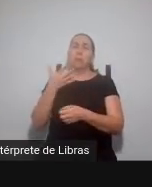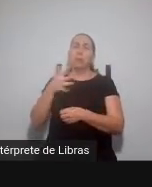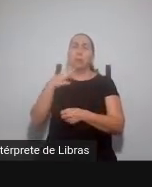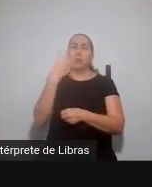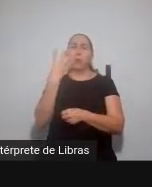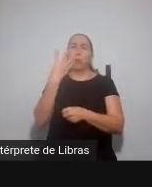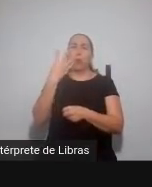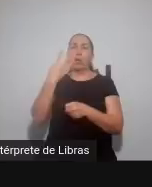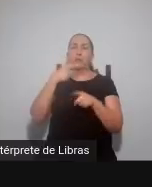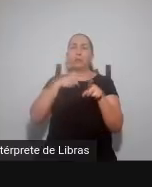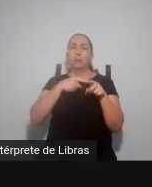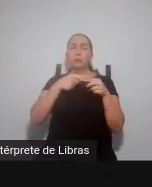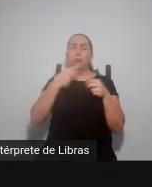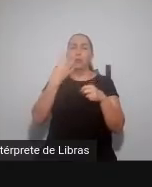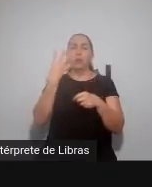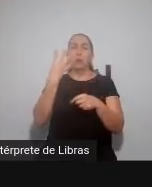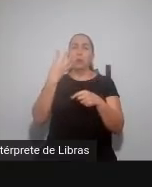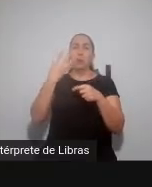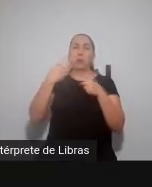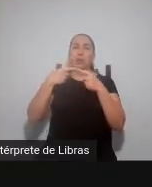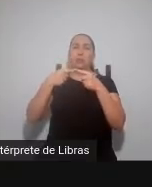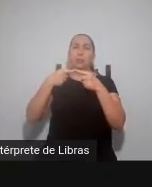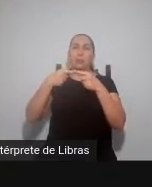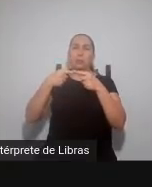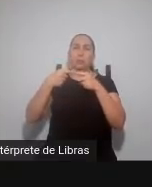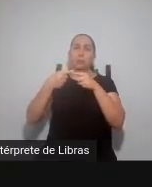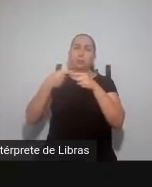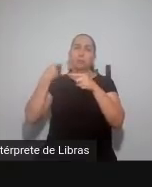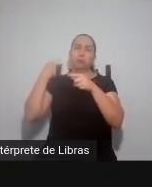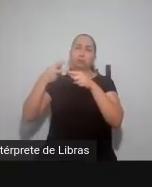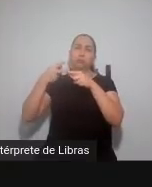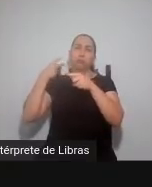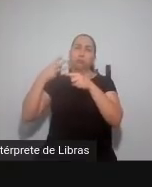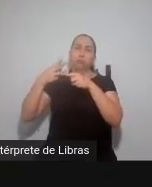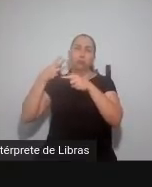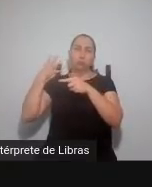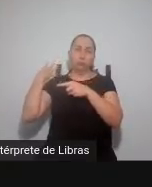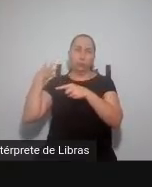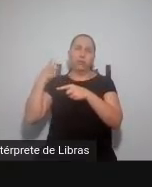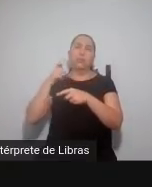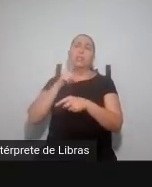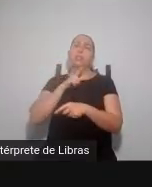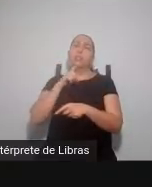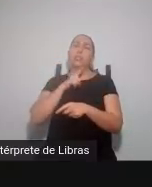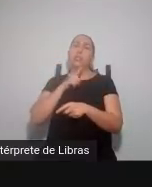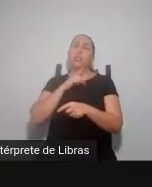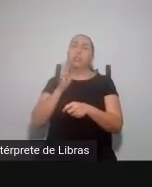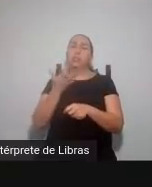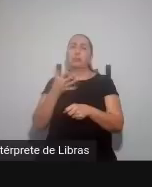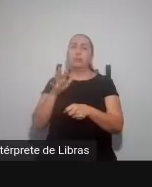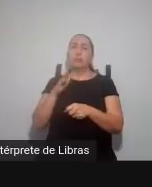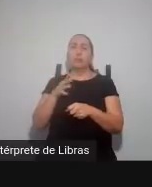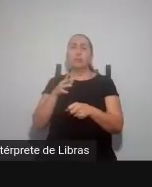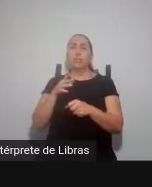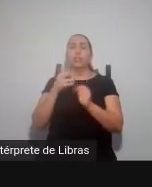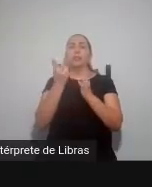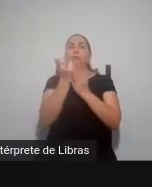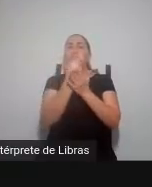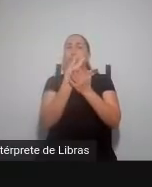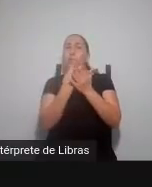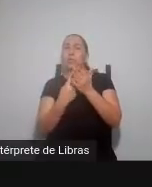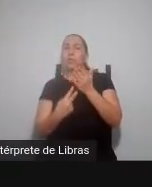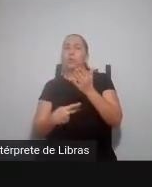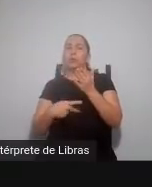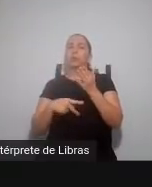encaminhado também essa rotina aqui, que é a mesma dessa, só que sem ilustração, de modo